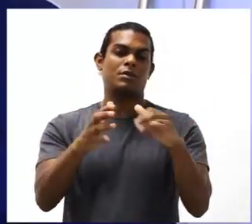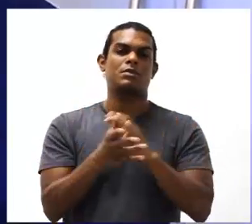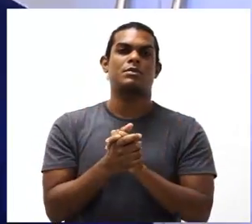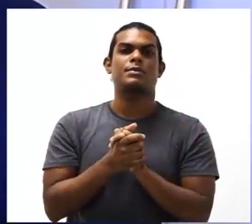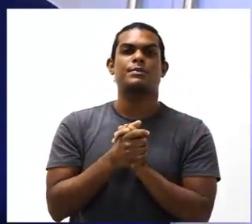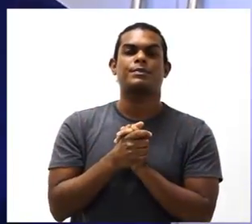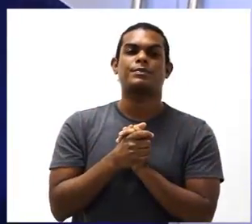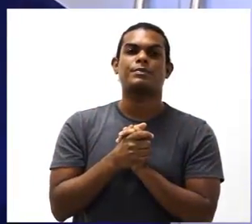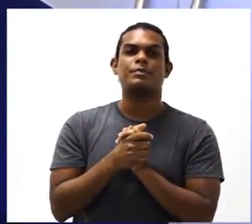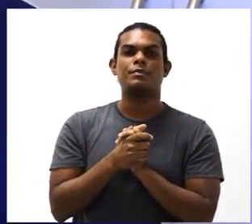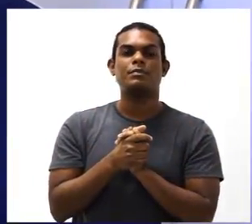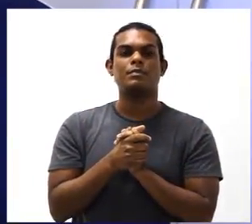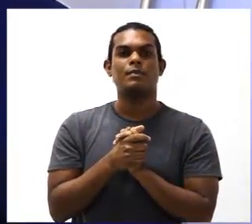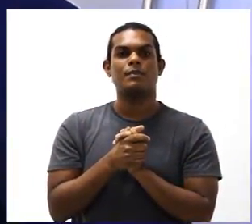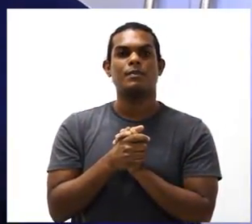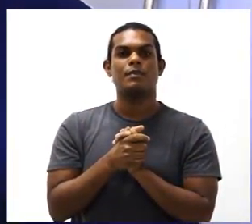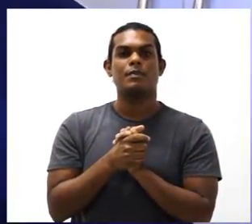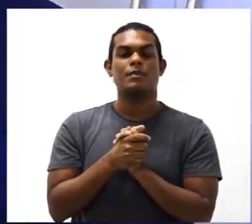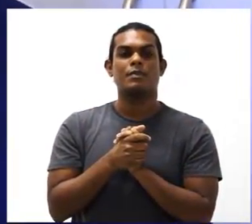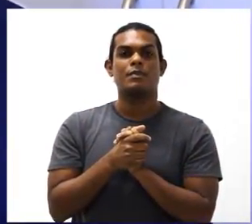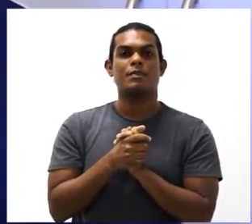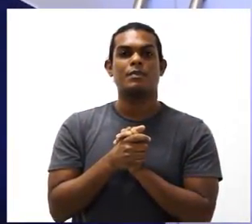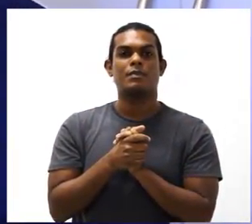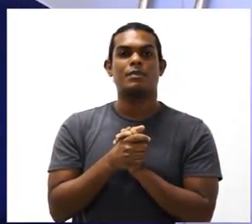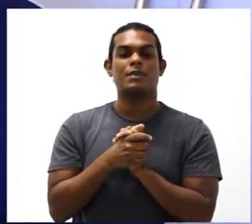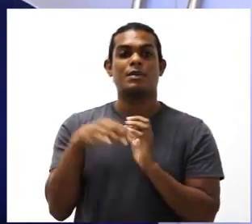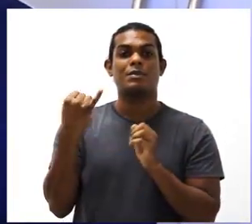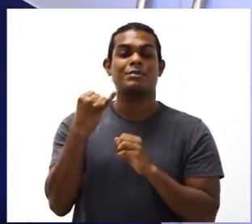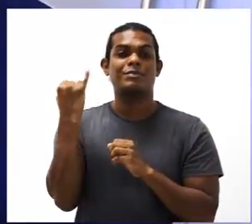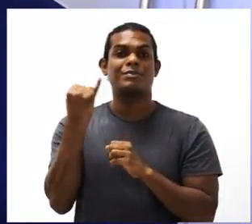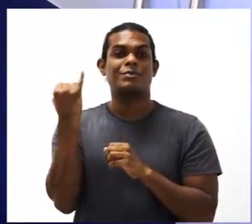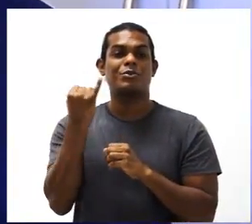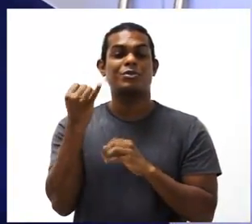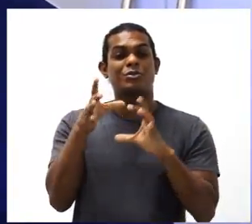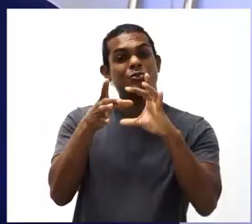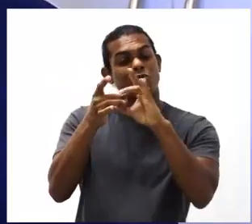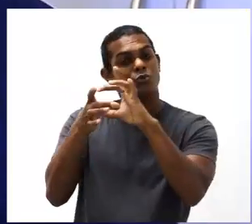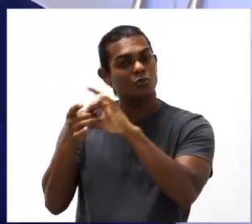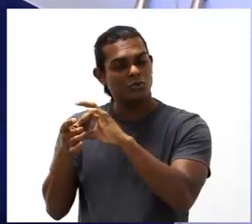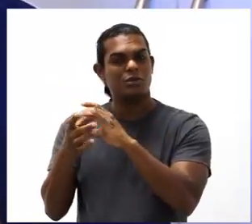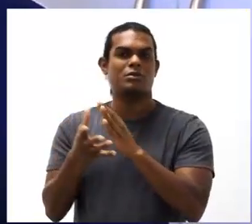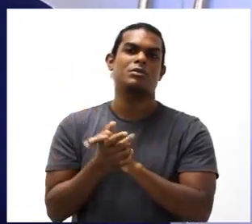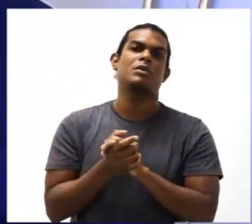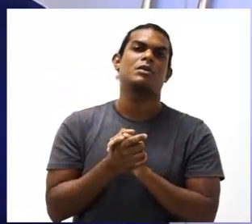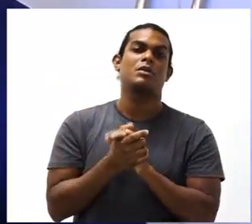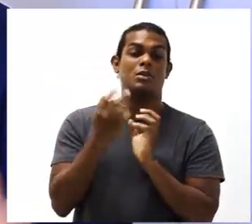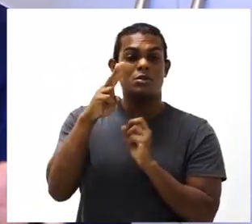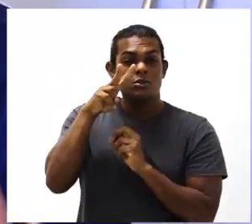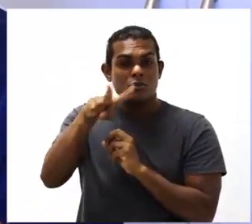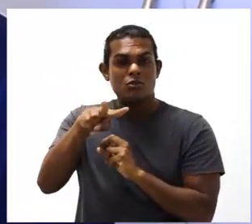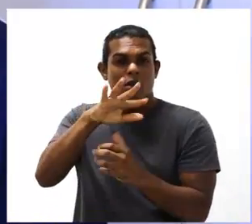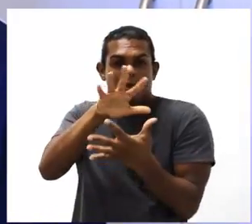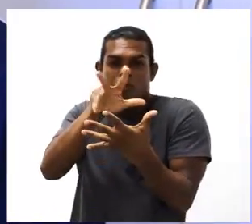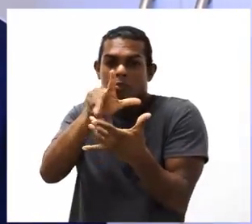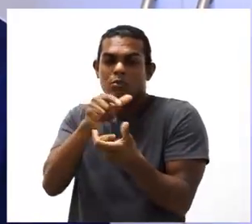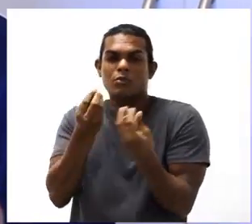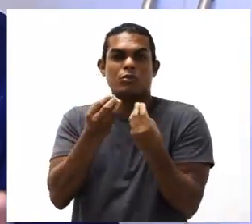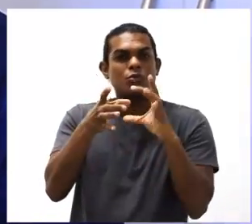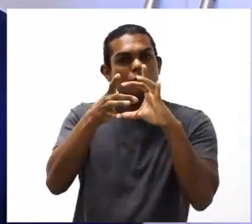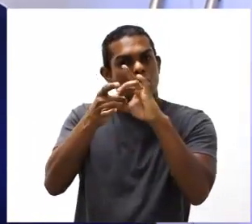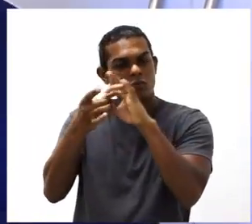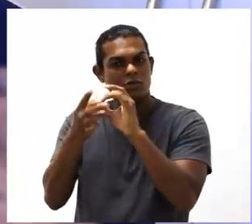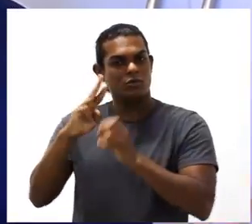tem um pressuposto que é a questão da relevância, da qualidade e dos contextos. Então, se você olhar do ponto de vista